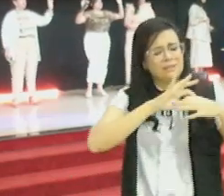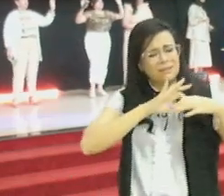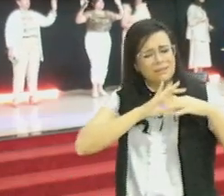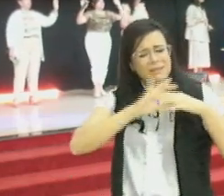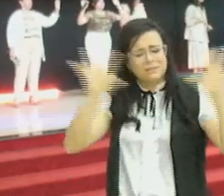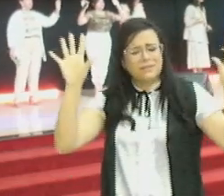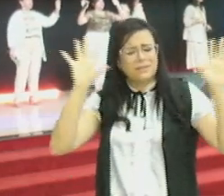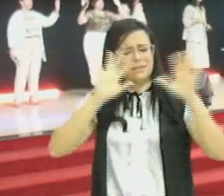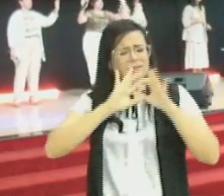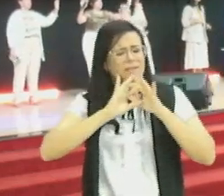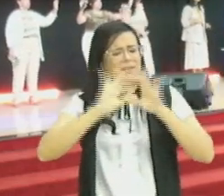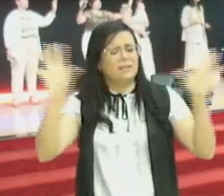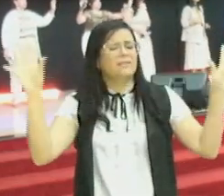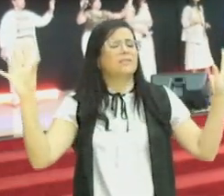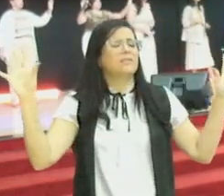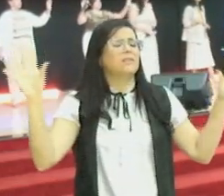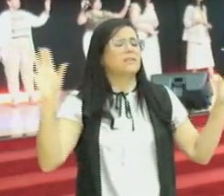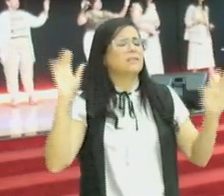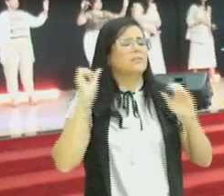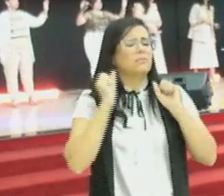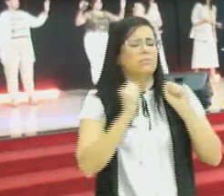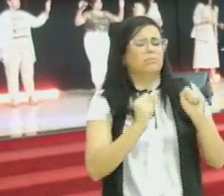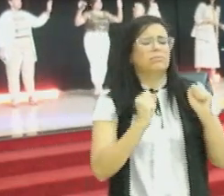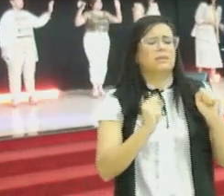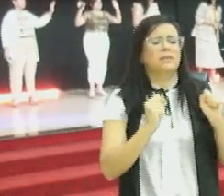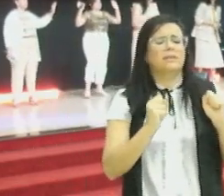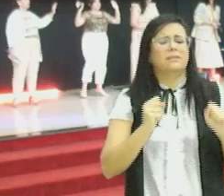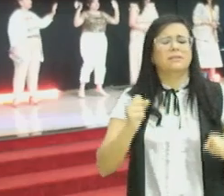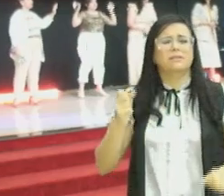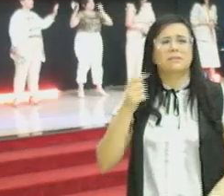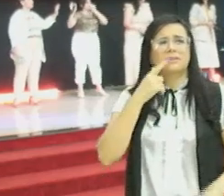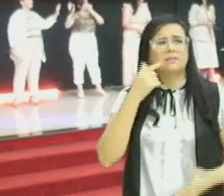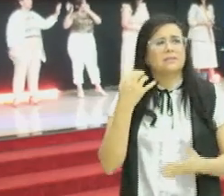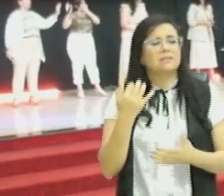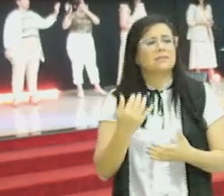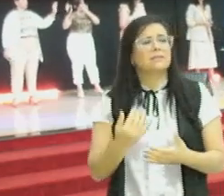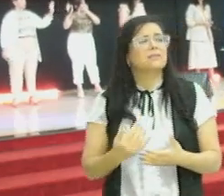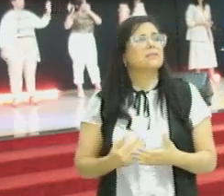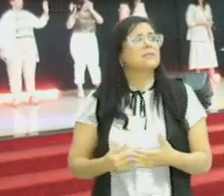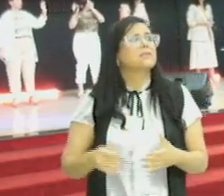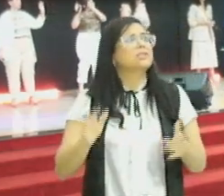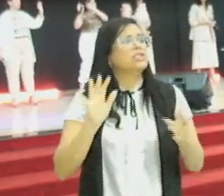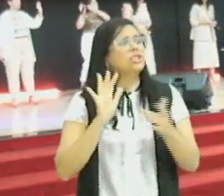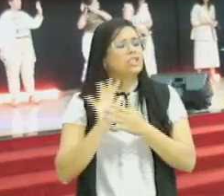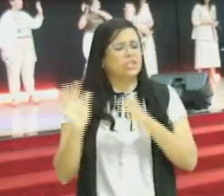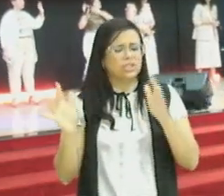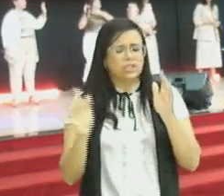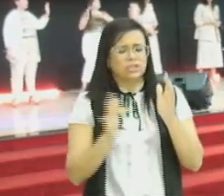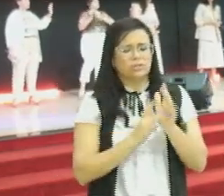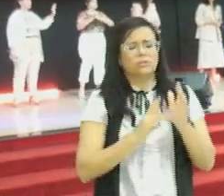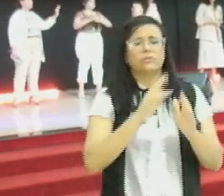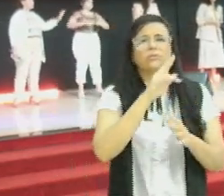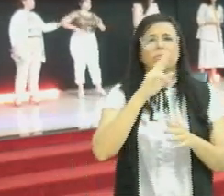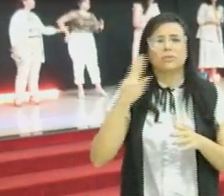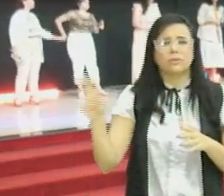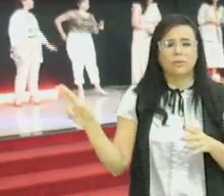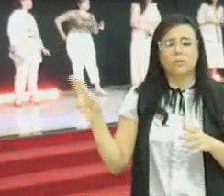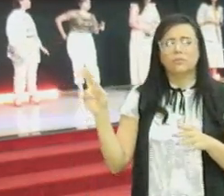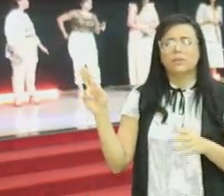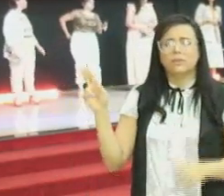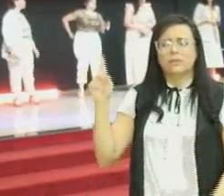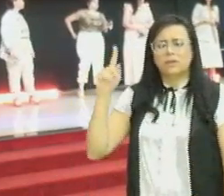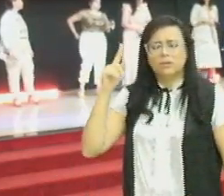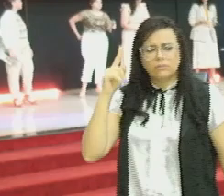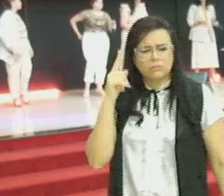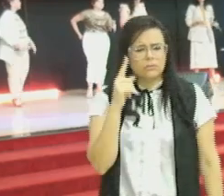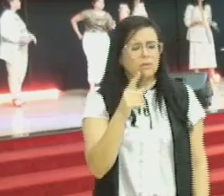está livre no poder do sangue, no poder do nome, no poder da autoridade